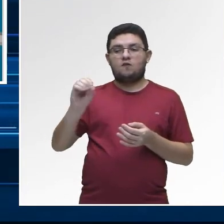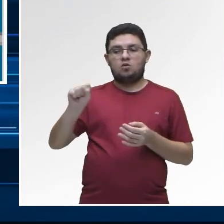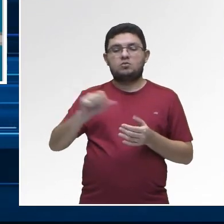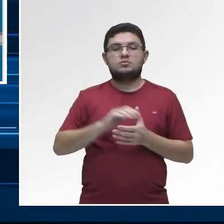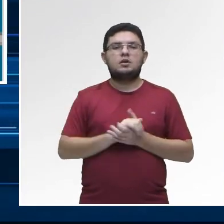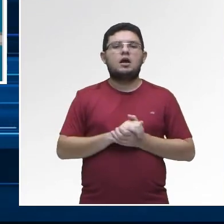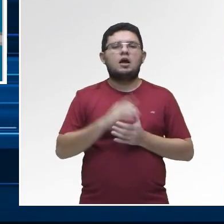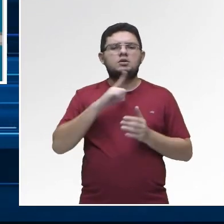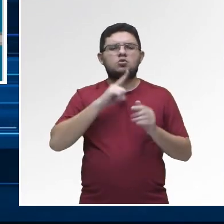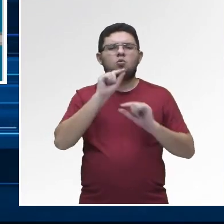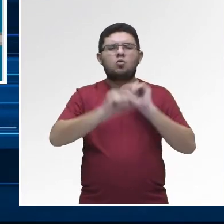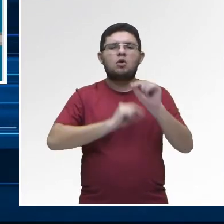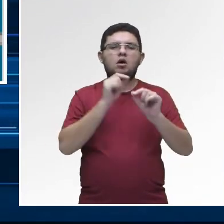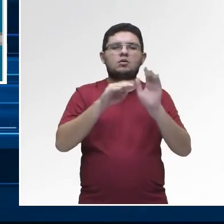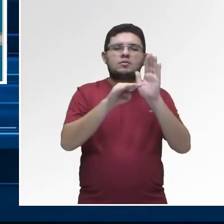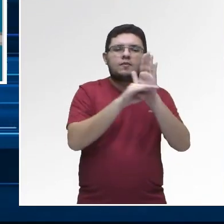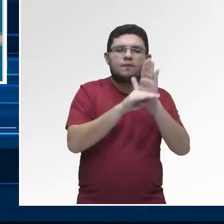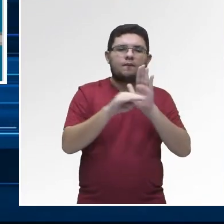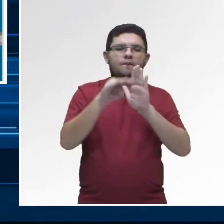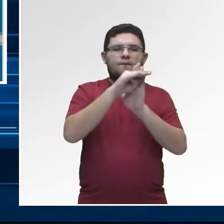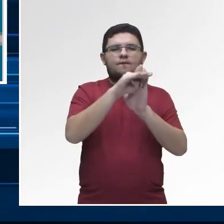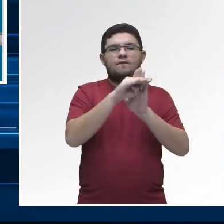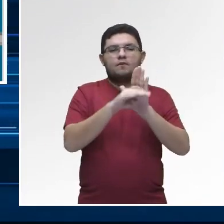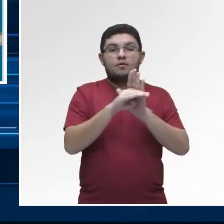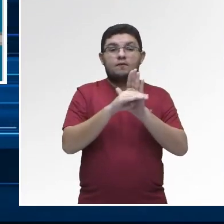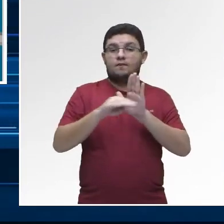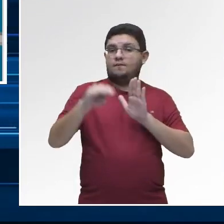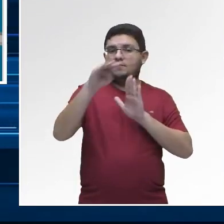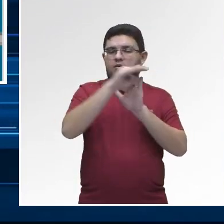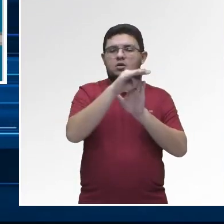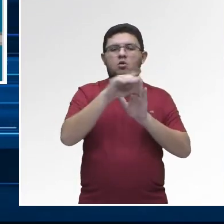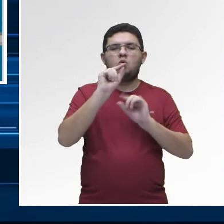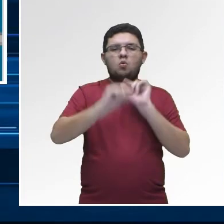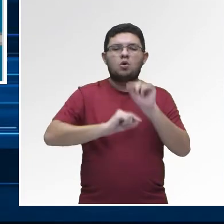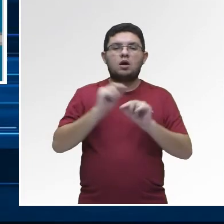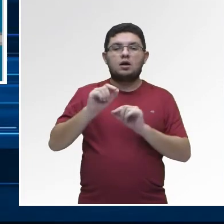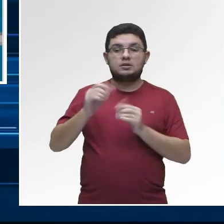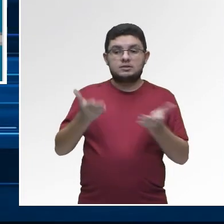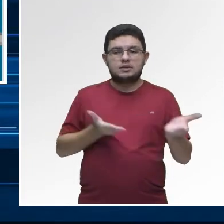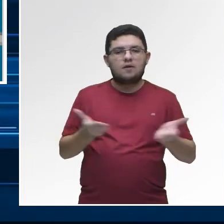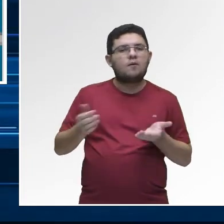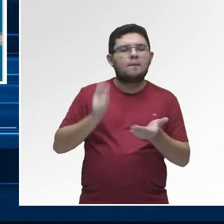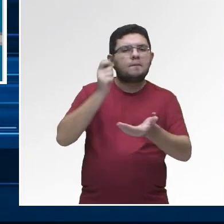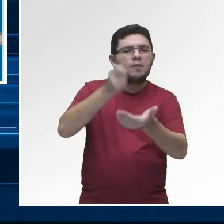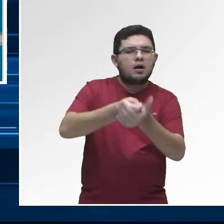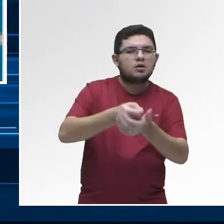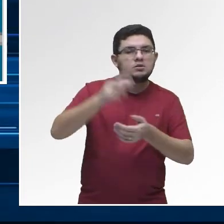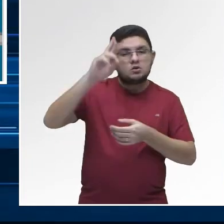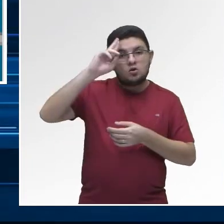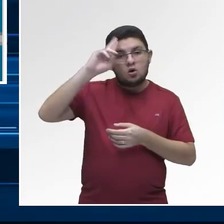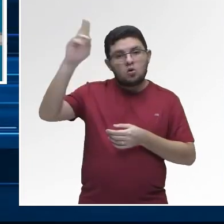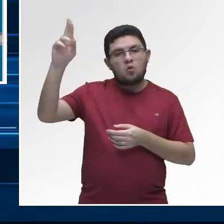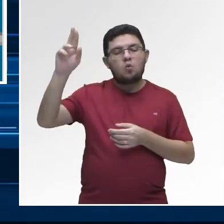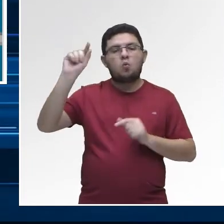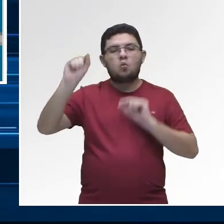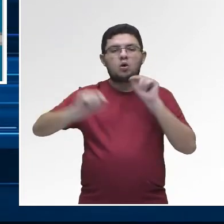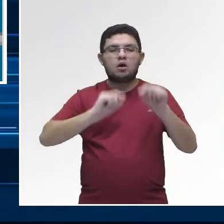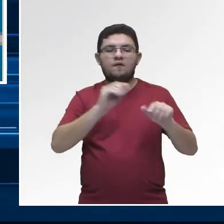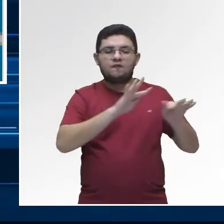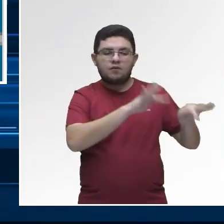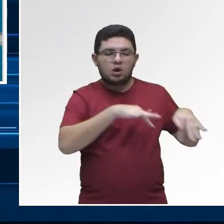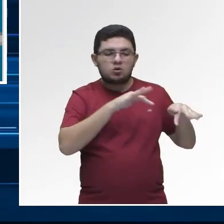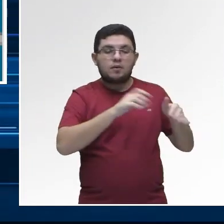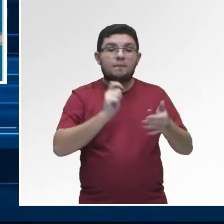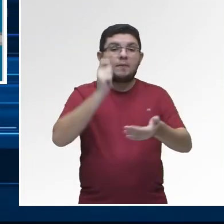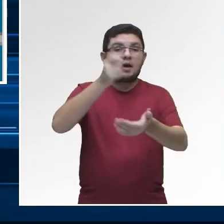para o senhor feudal pagava para o seu sucerano, o sucerano pagava